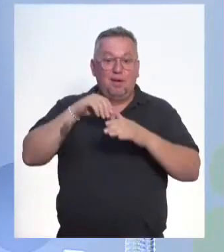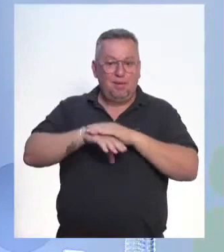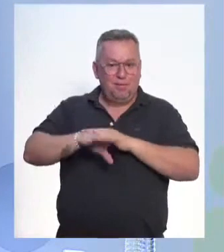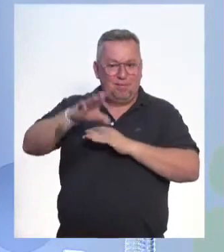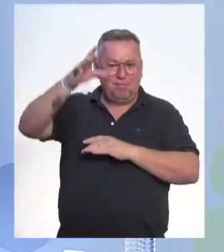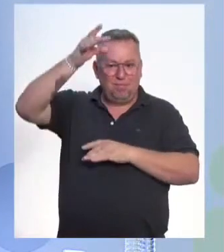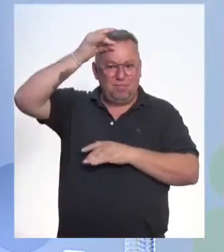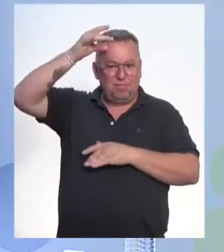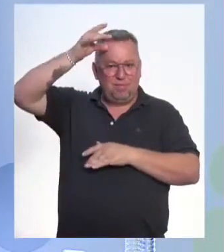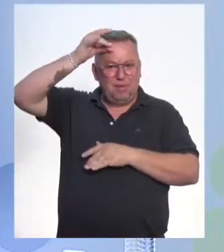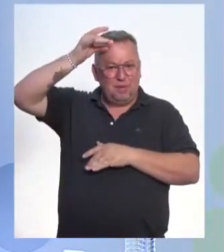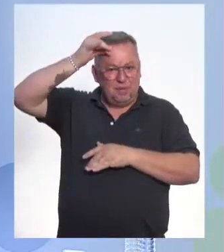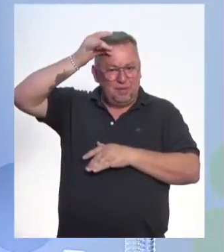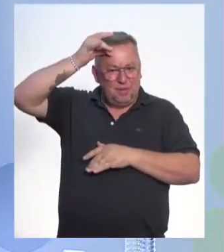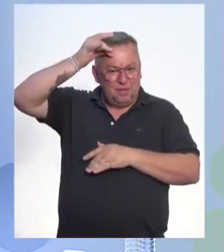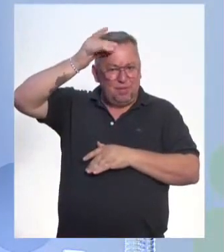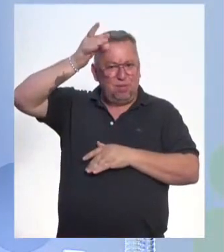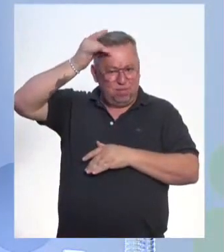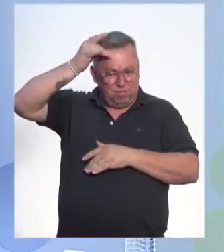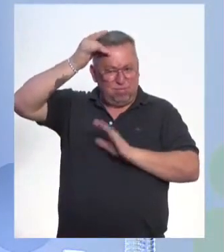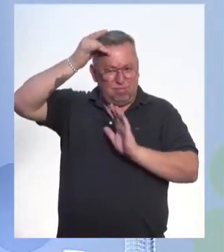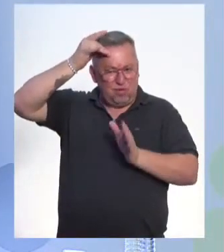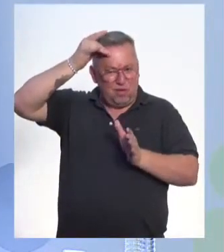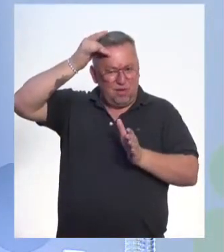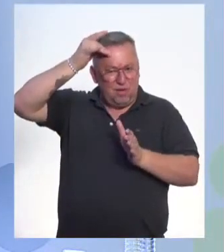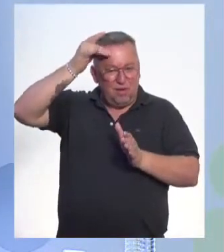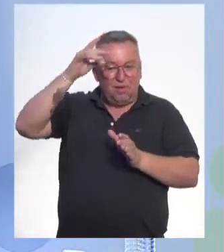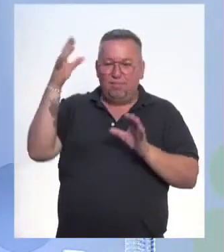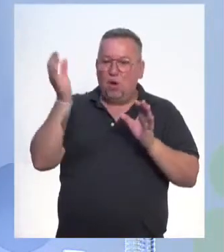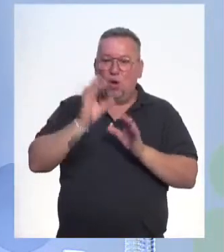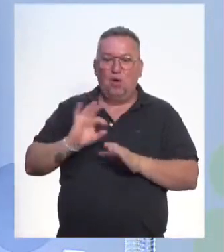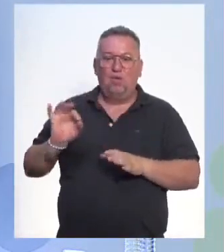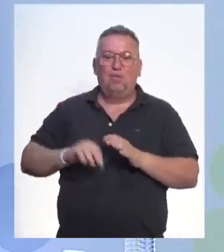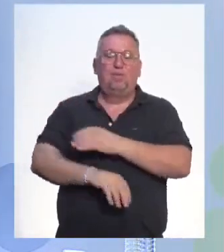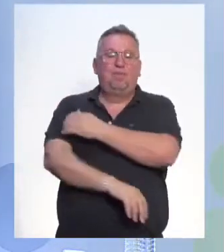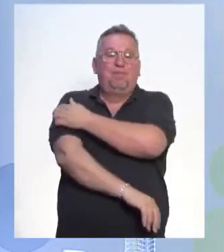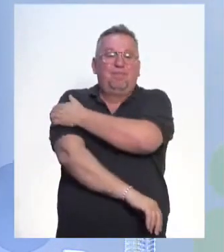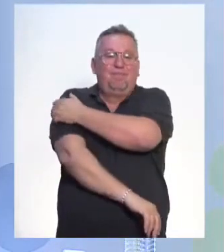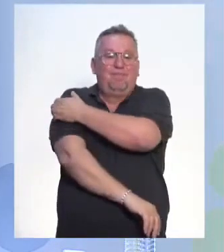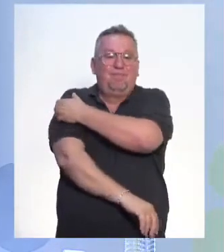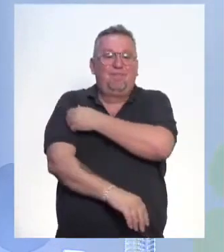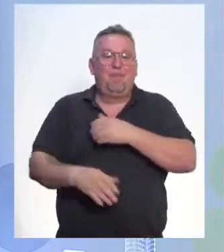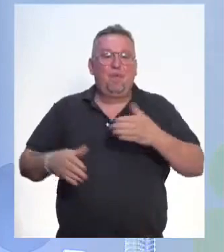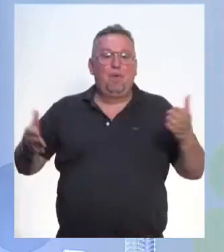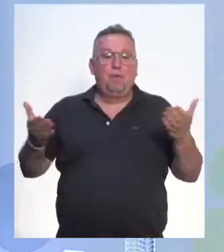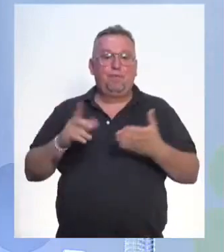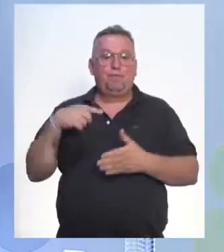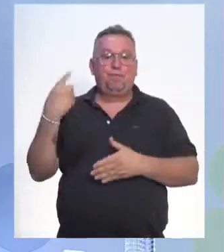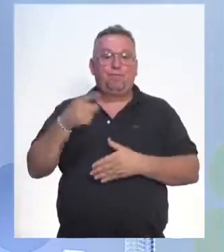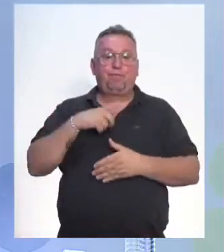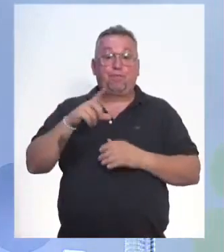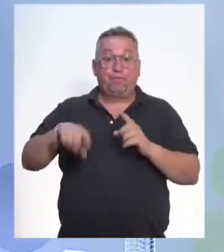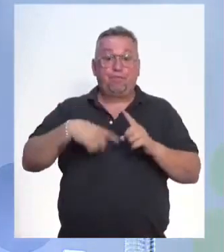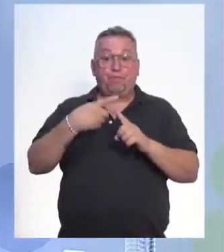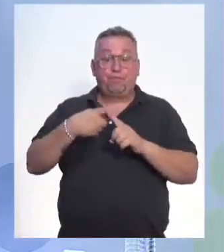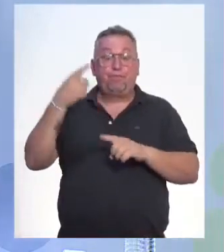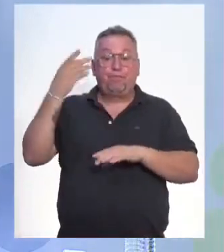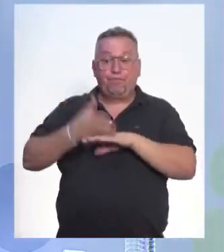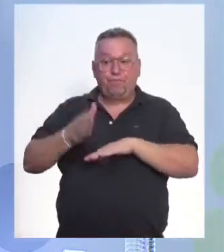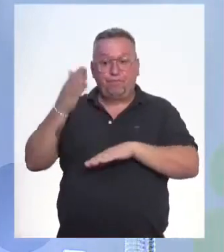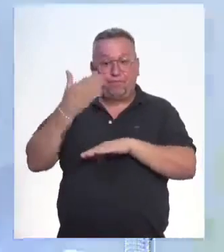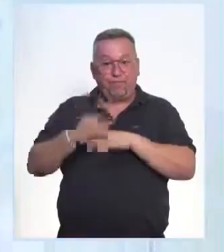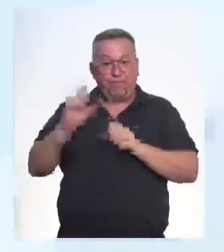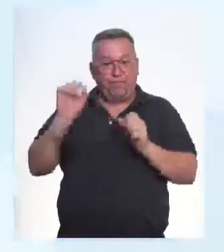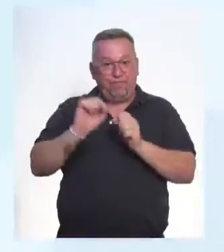isso na sua cabeça? Guardou? Ótimo, porque agora nós temos mais uma atividade